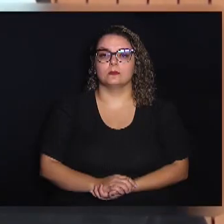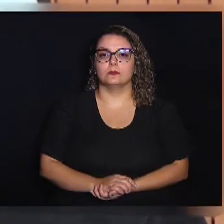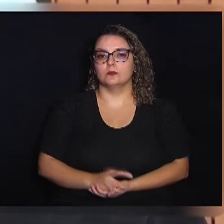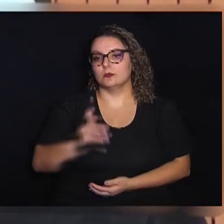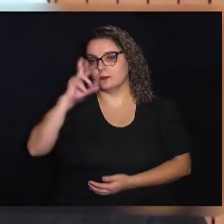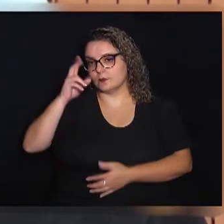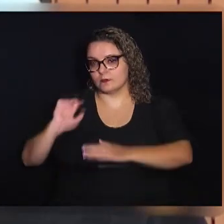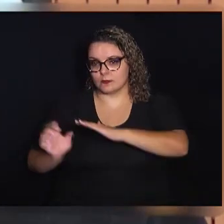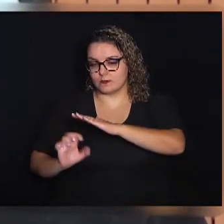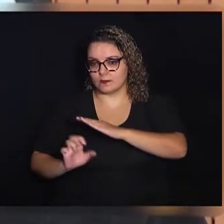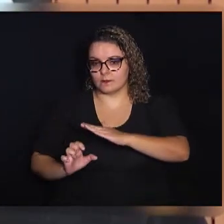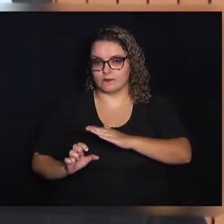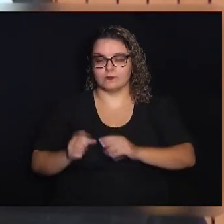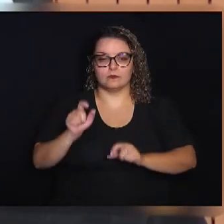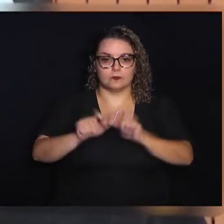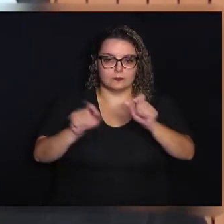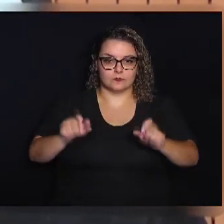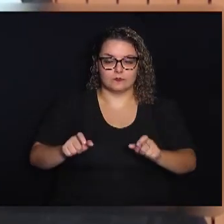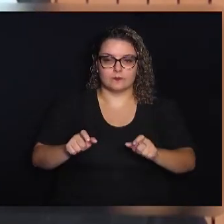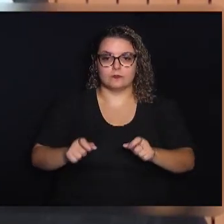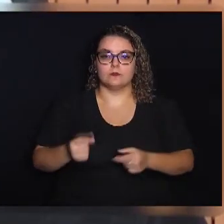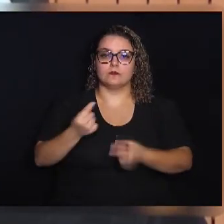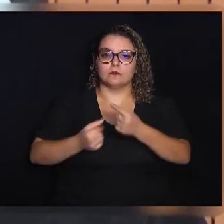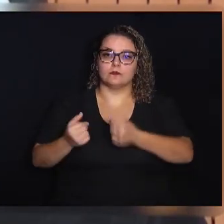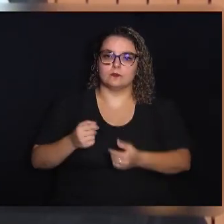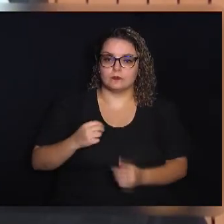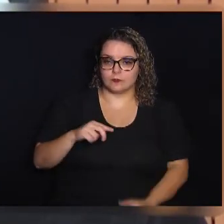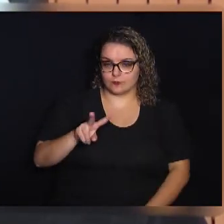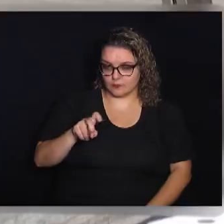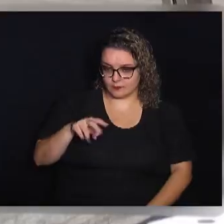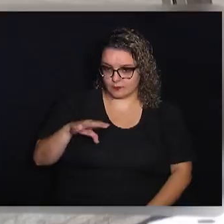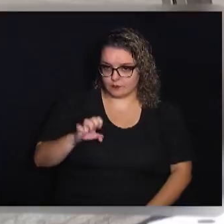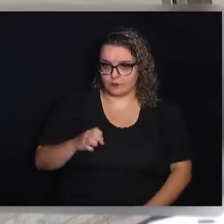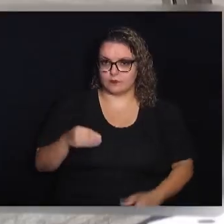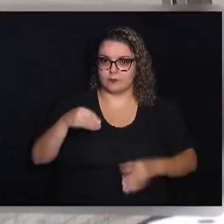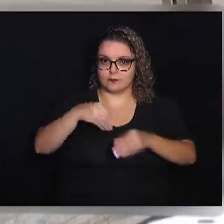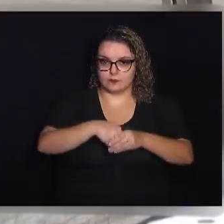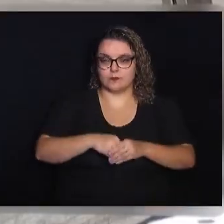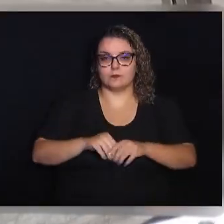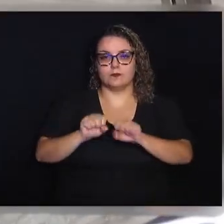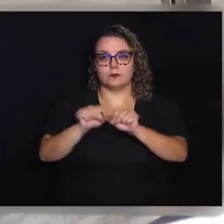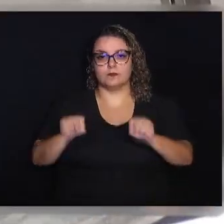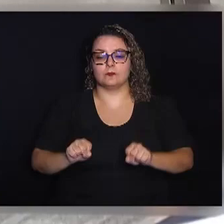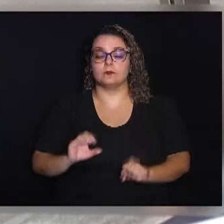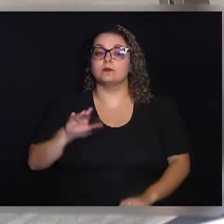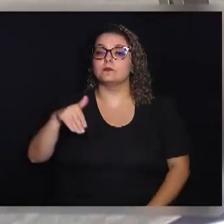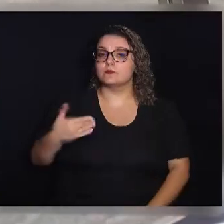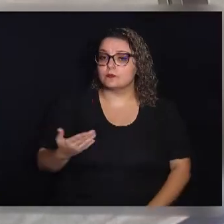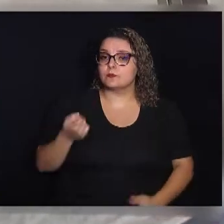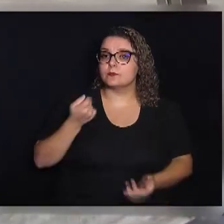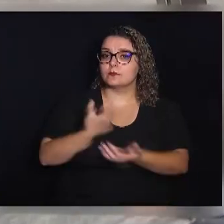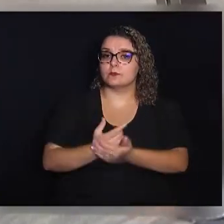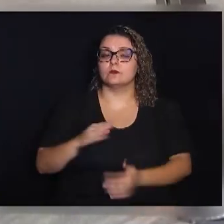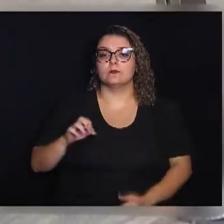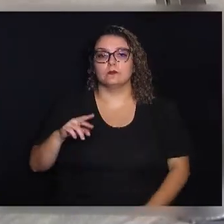para o bolso de alguém. O crédito que vence entra para o sistema. Então, quando você compra